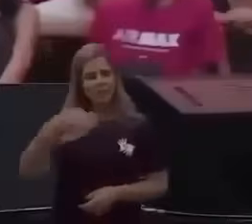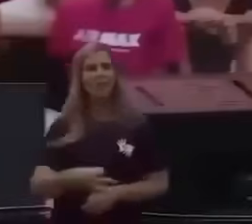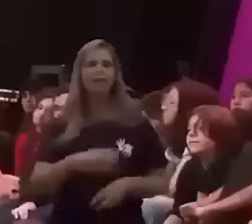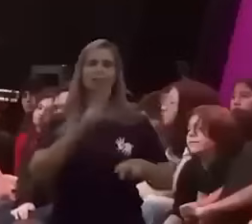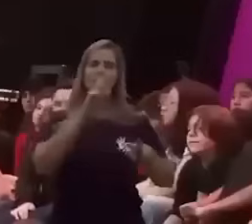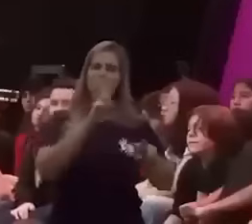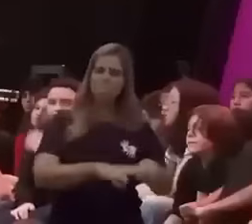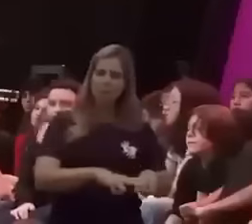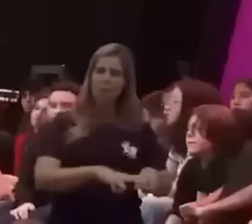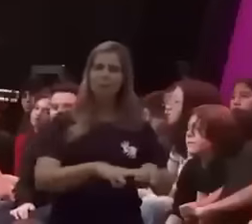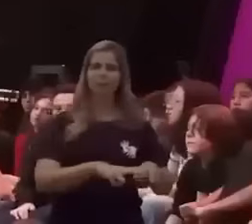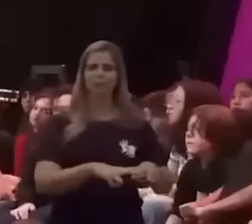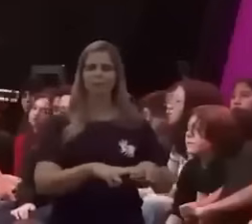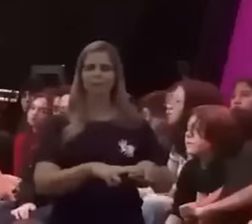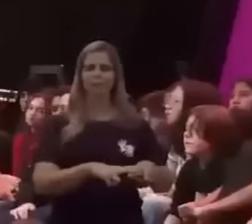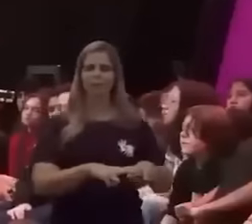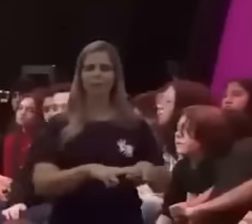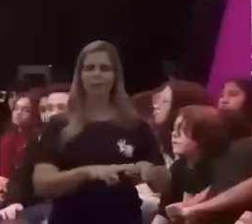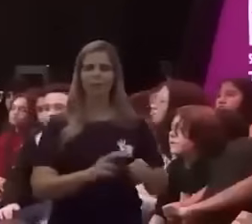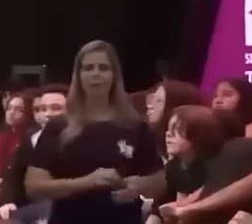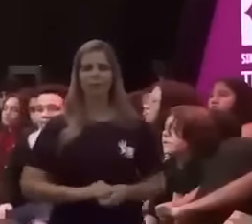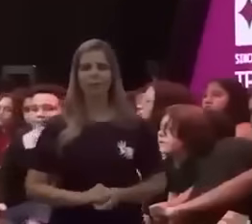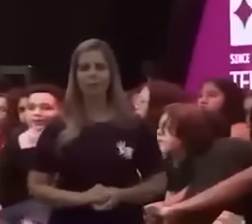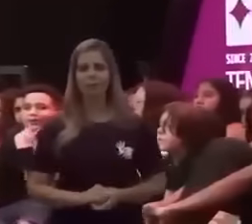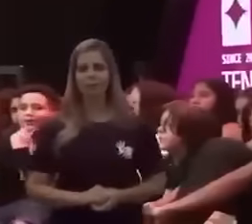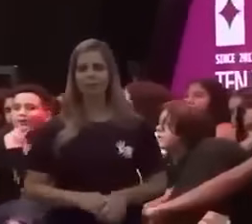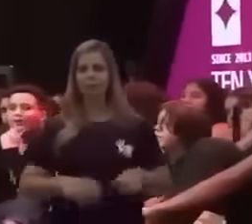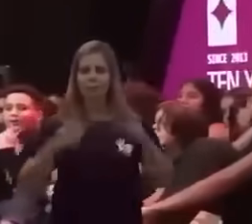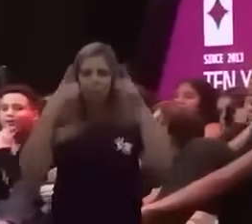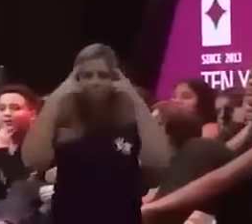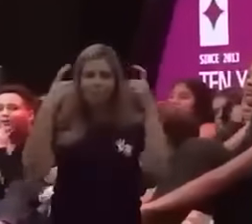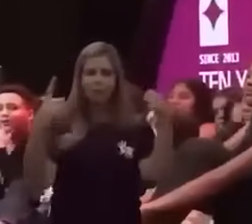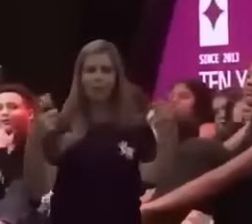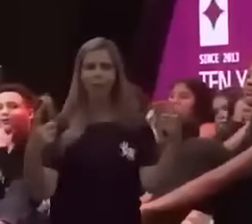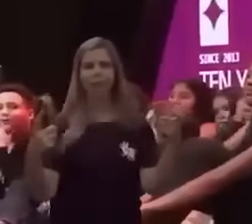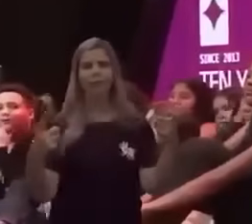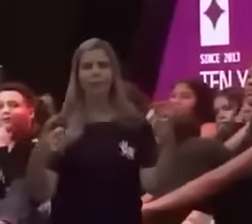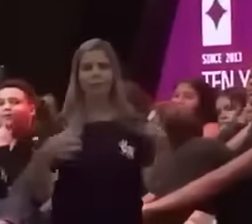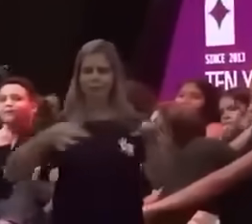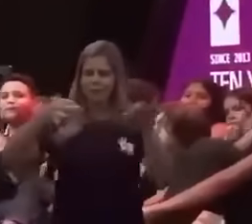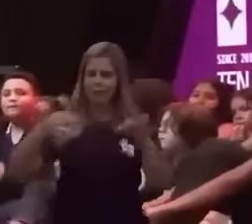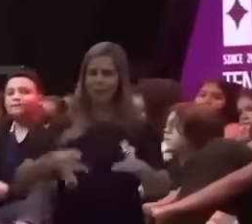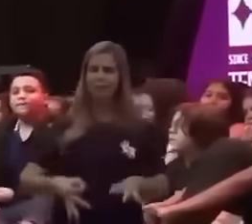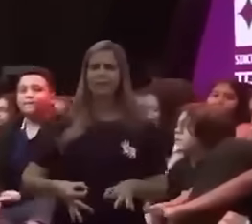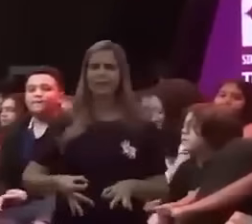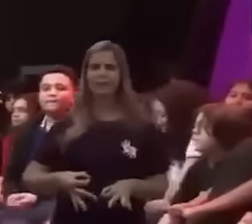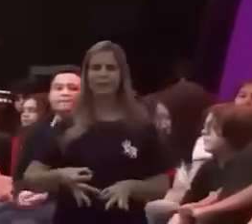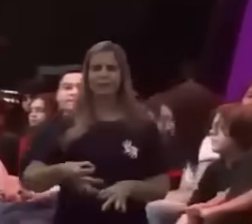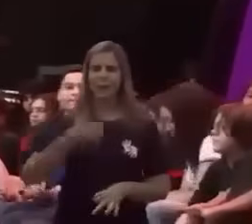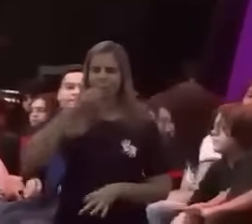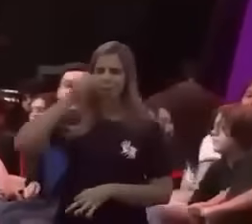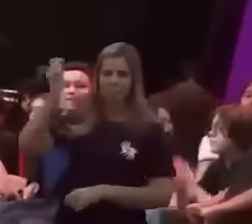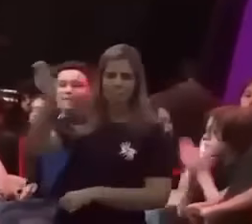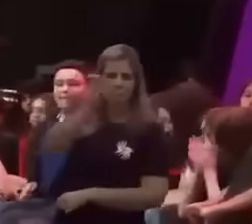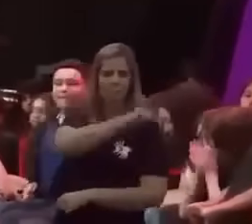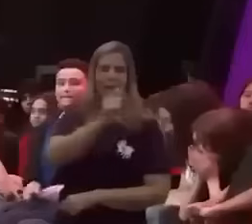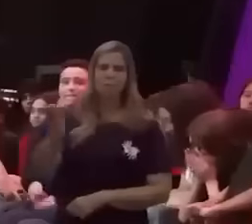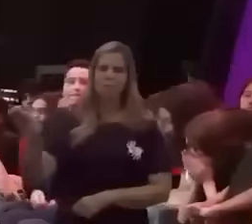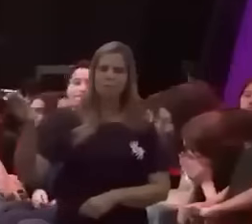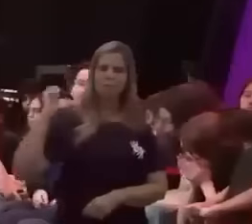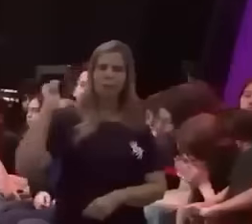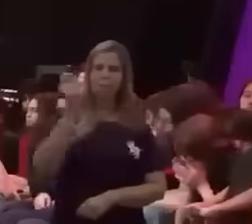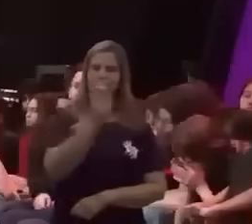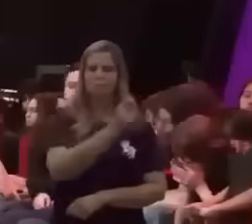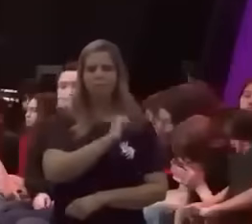naquela noite de maneira tão aviltante? Será que era certeza que ele seria cuspido e esbordoado no sinédrio